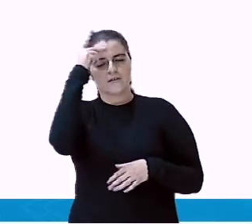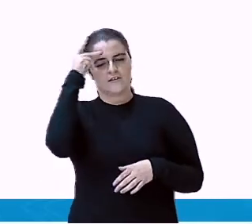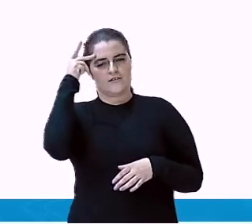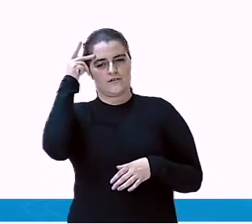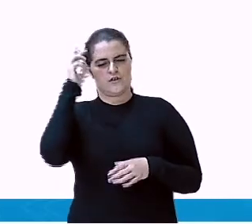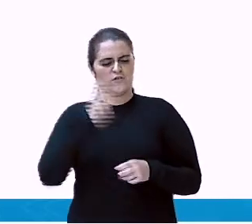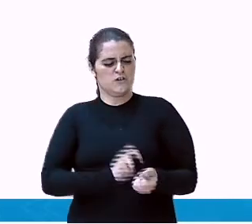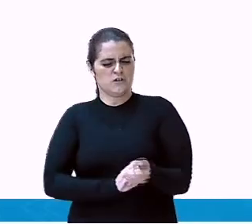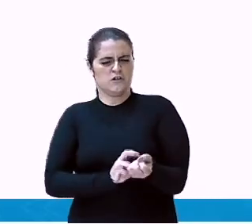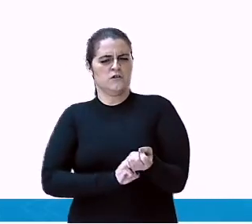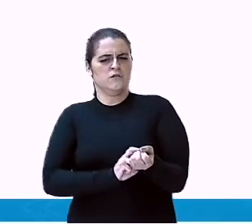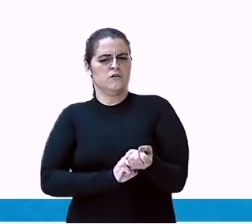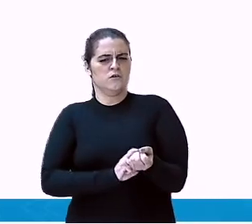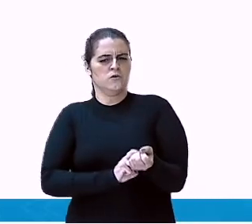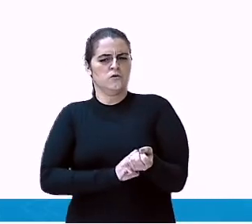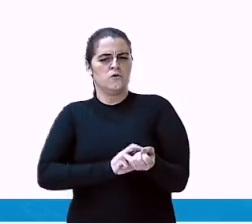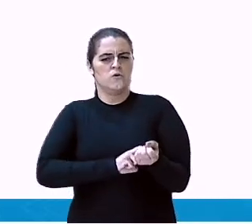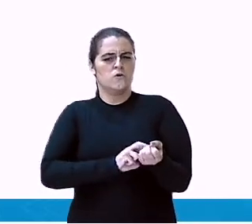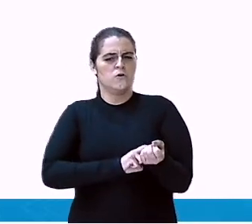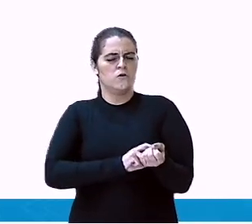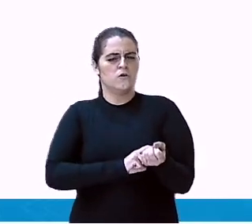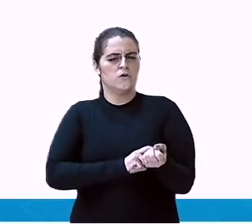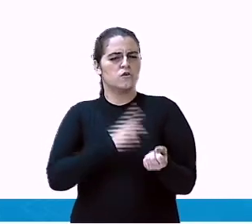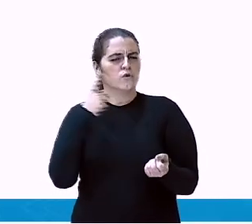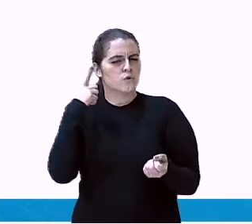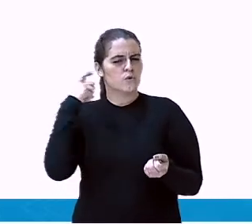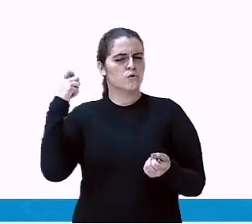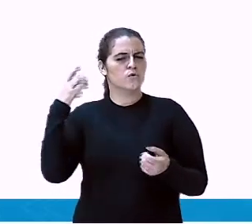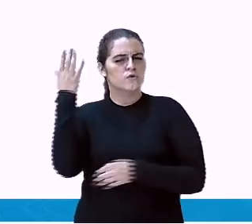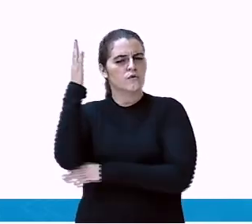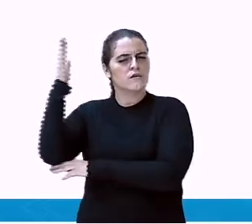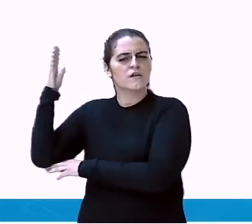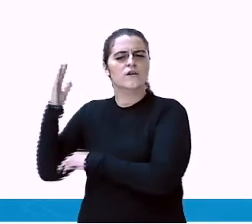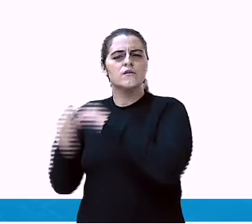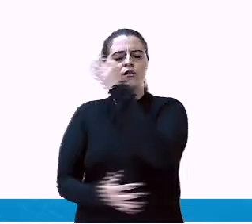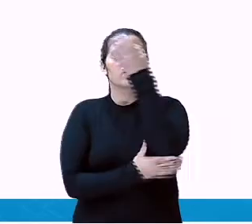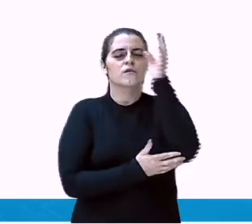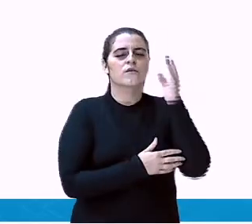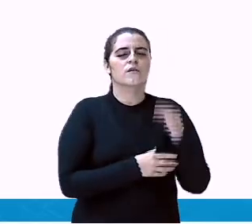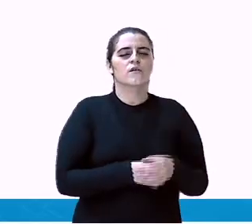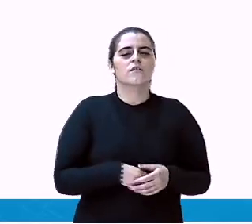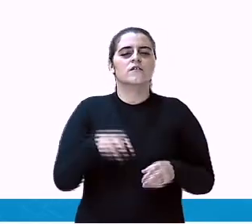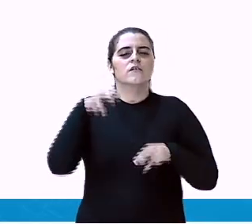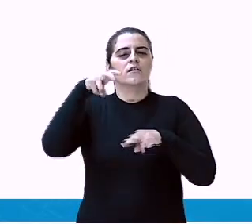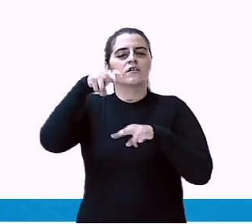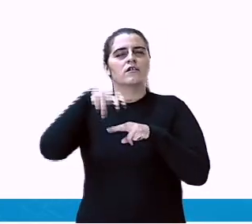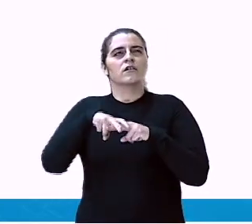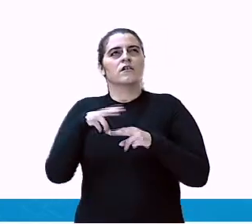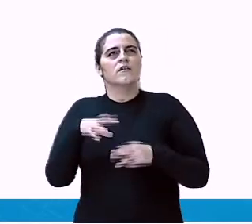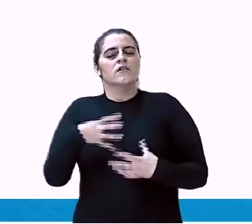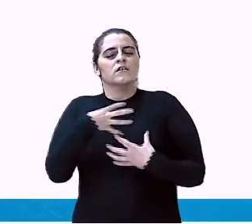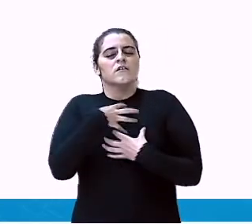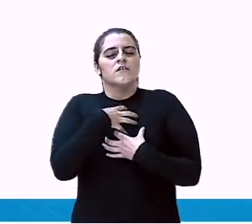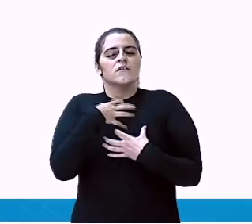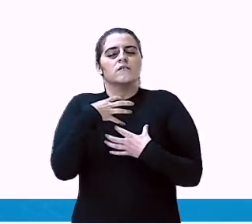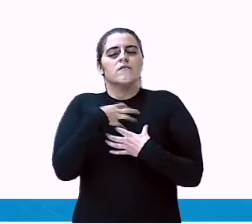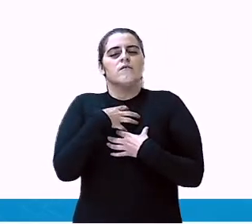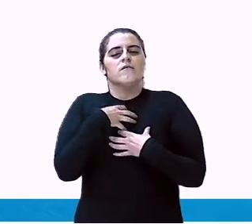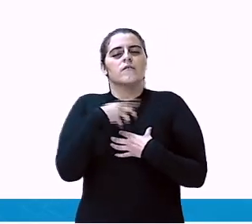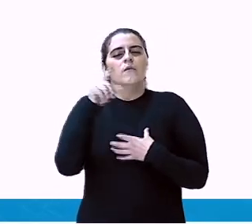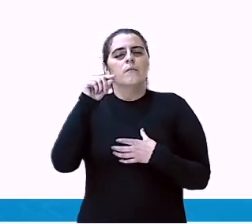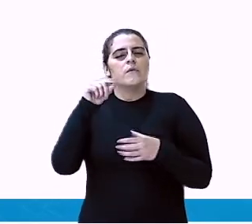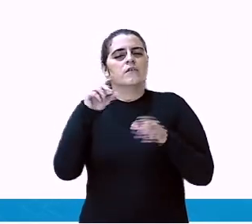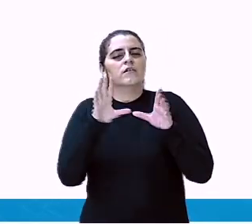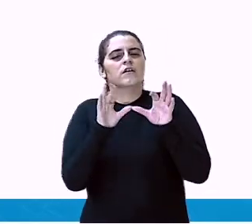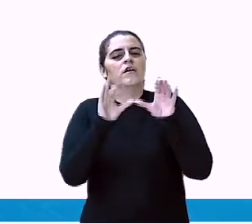está nervoso, muita coisa, muito dever, professora. Você vai lá na sua varanda, senta um pouquinho, parece um passarinho para cantar.